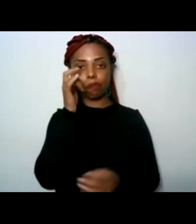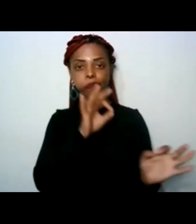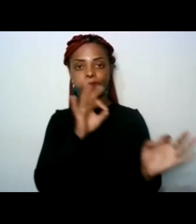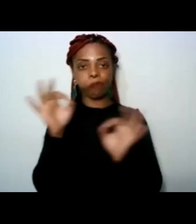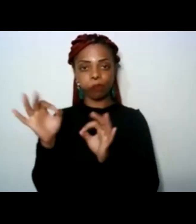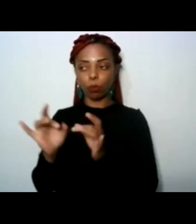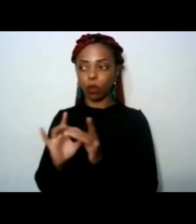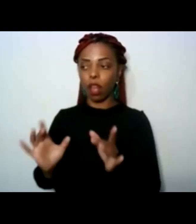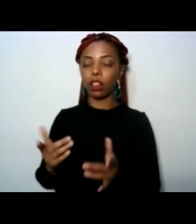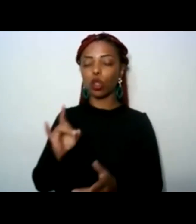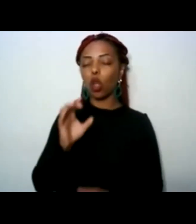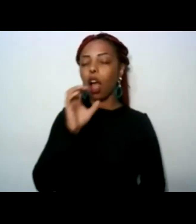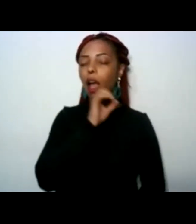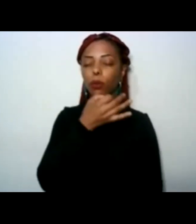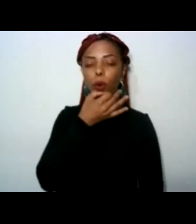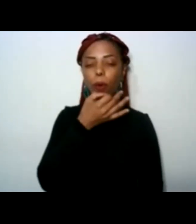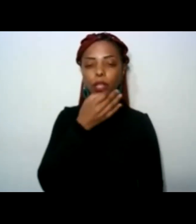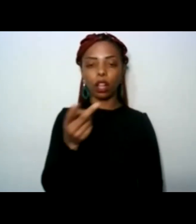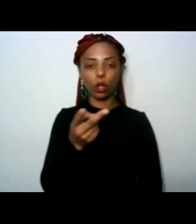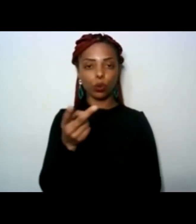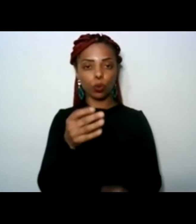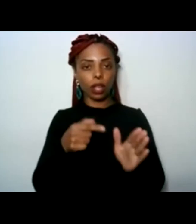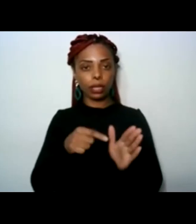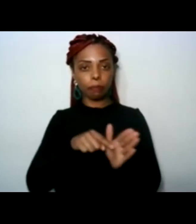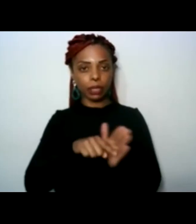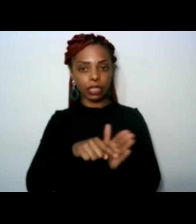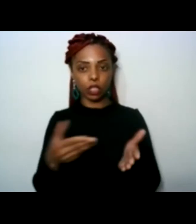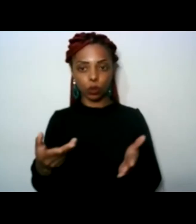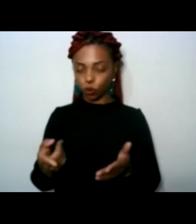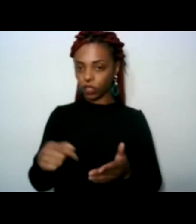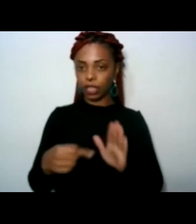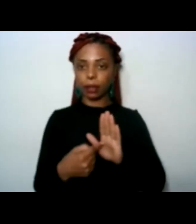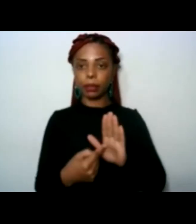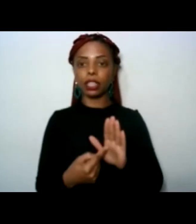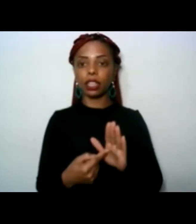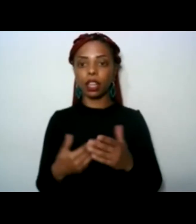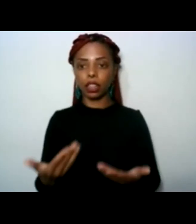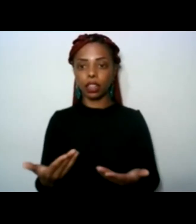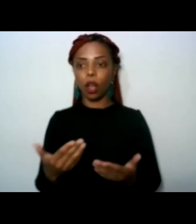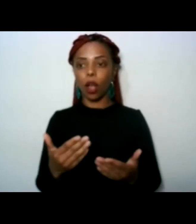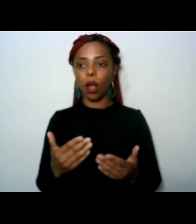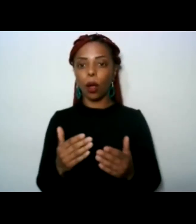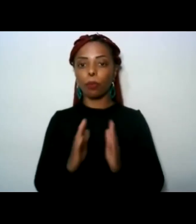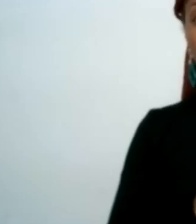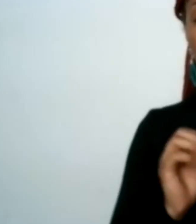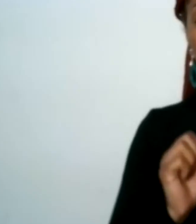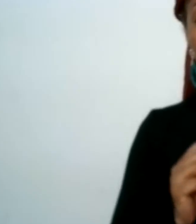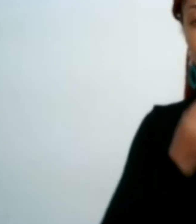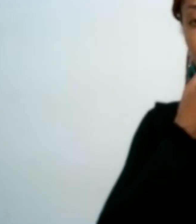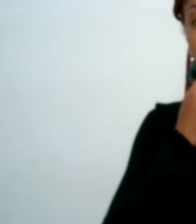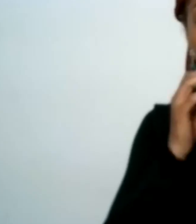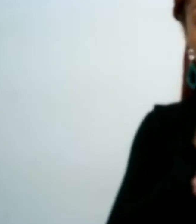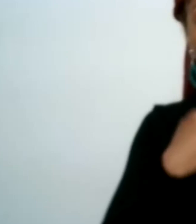apenas um breve comentário sobre as duas pesquisas apresentadas hoje pediria então para vocês fazerem um comentário bem breve a respeito dessa questão que eu vou